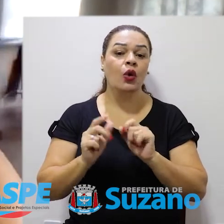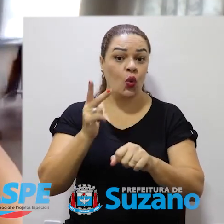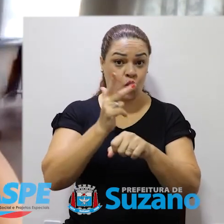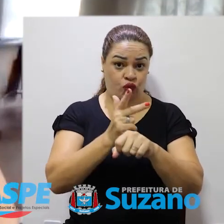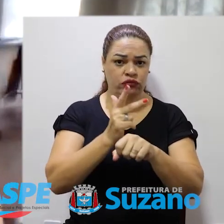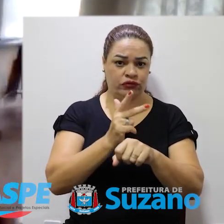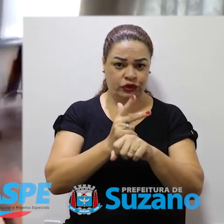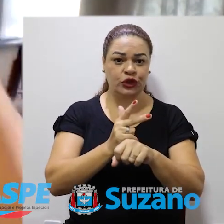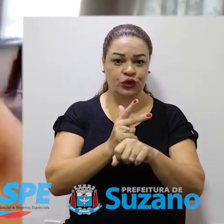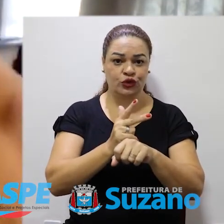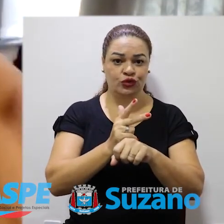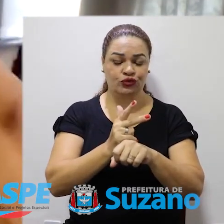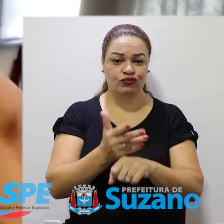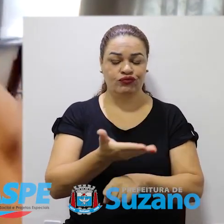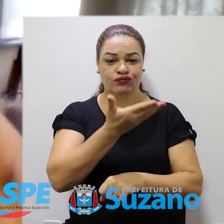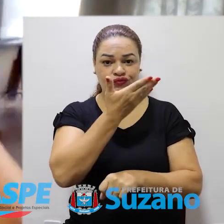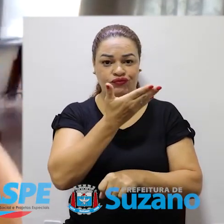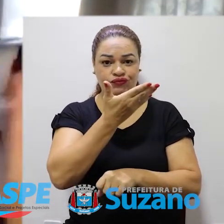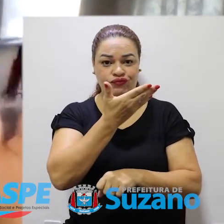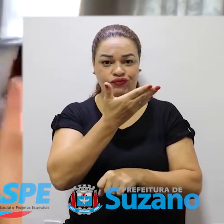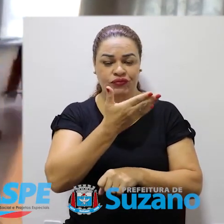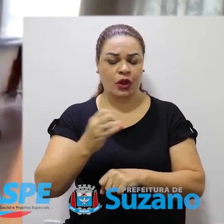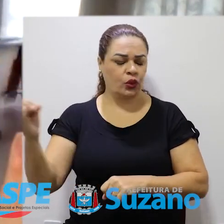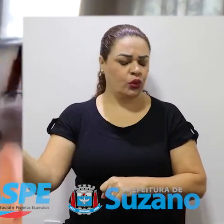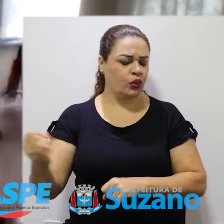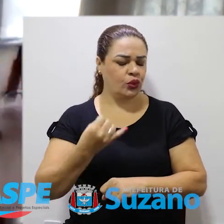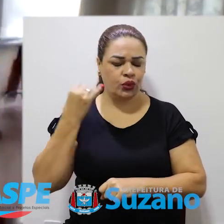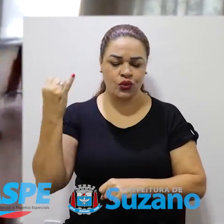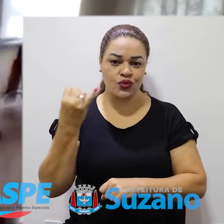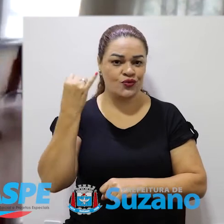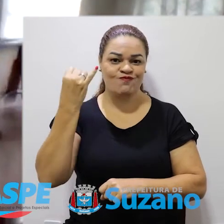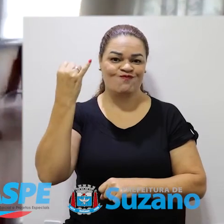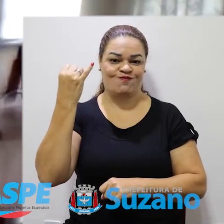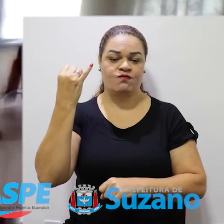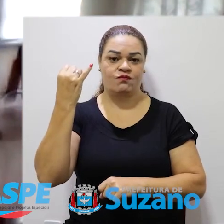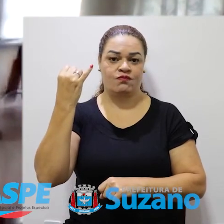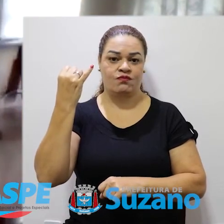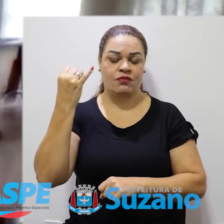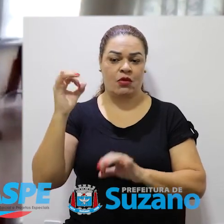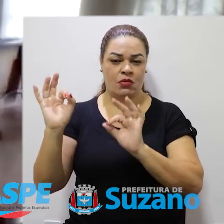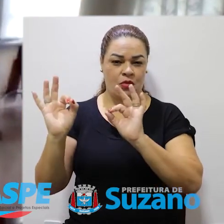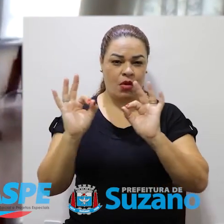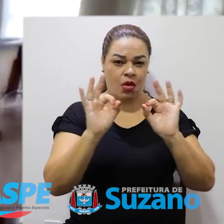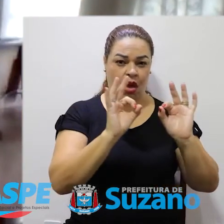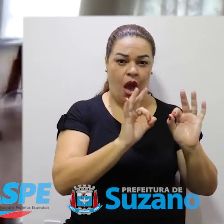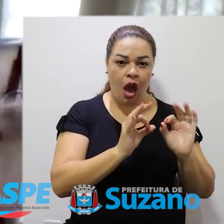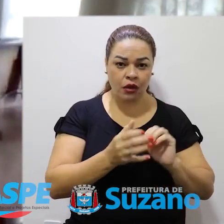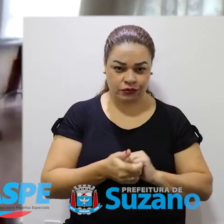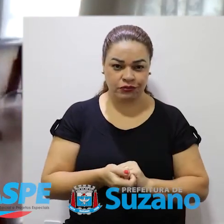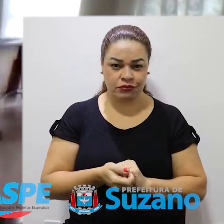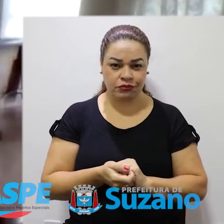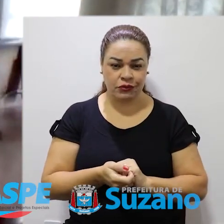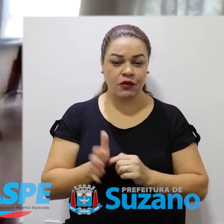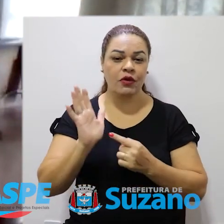um vídeo, que é um vídeo extremamente importante para a gente, né? Um vídeo que, de uma certa forma, eu acho que